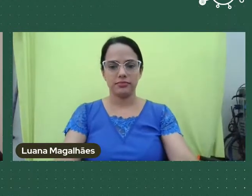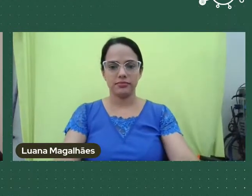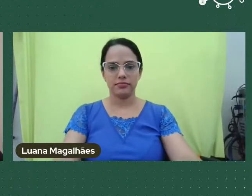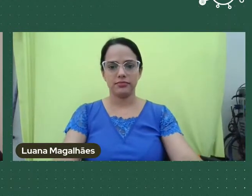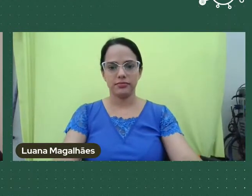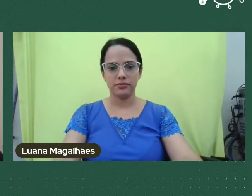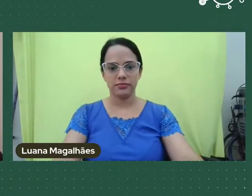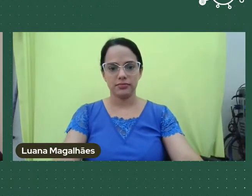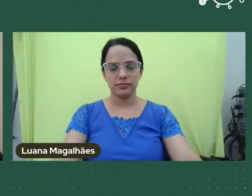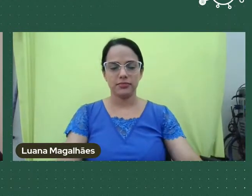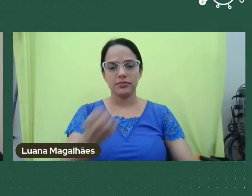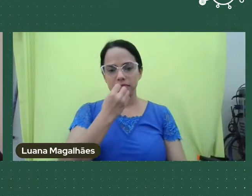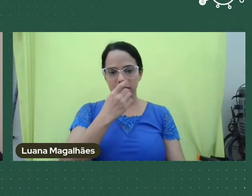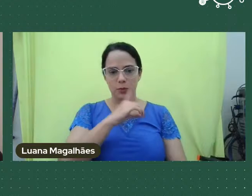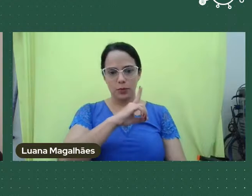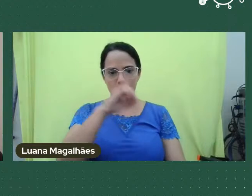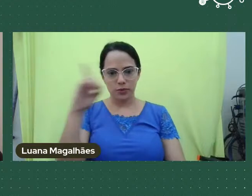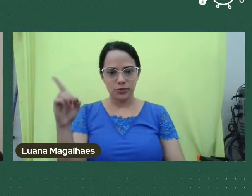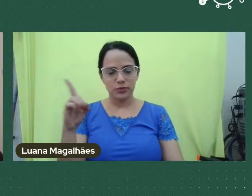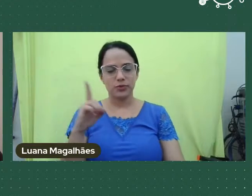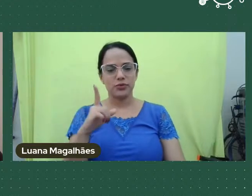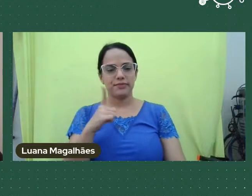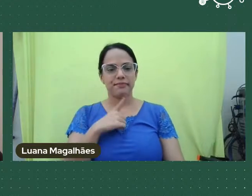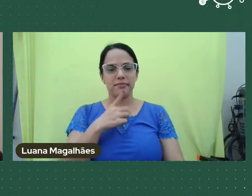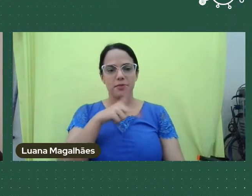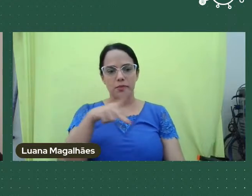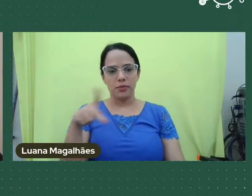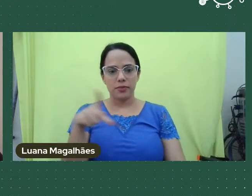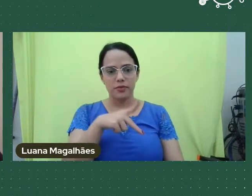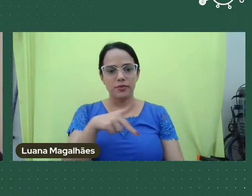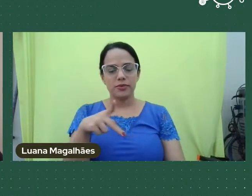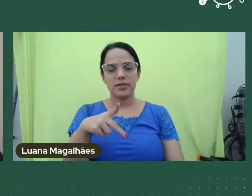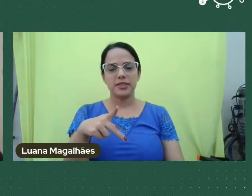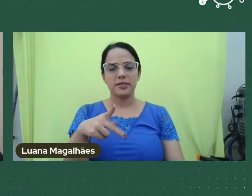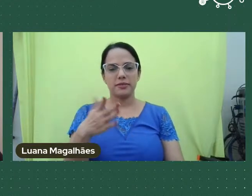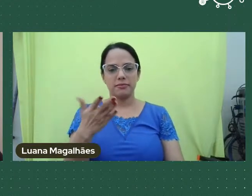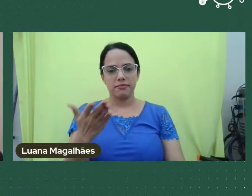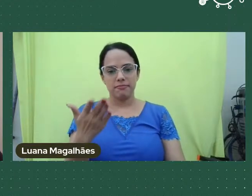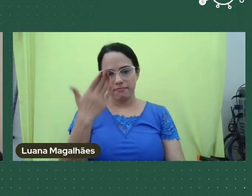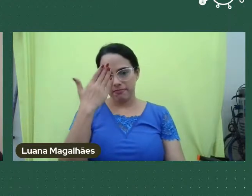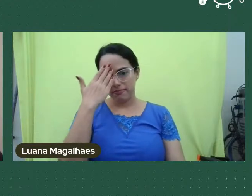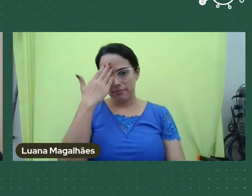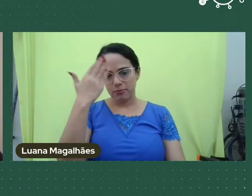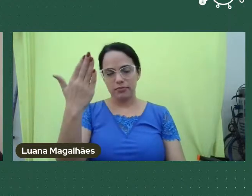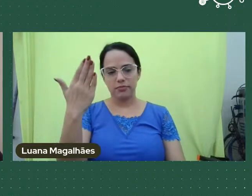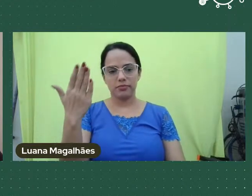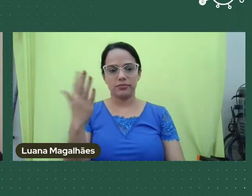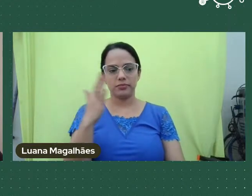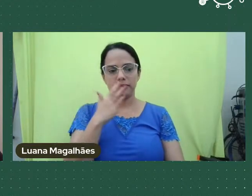Lucélia. Bom dia, professora Virgínia, mais uma vez. Eu quero agradecer, né,